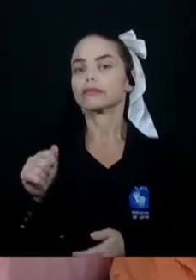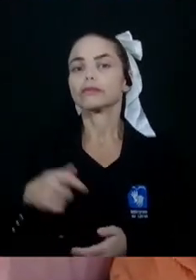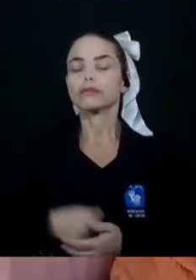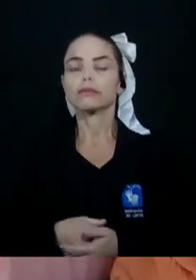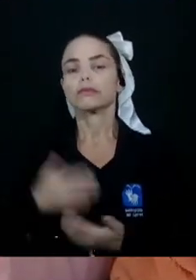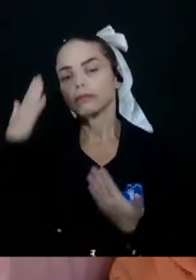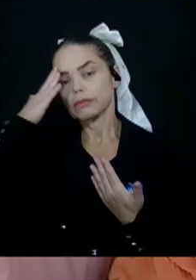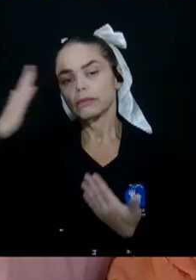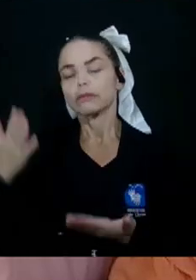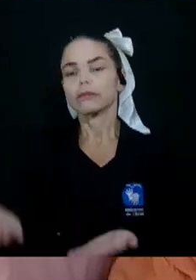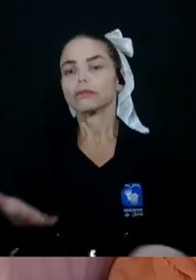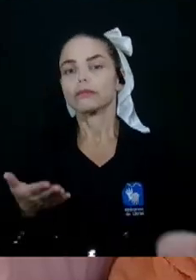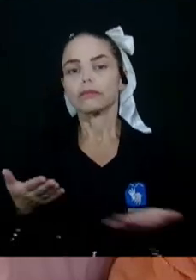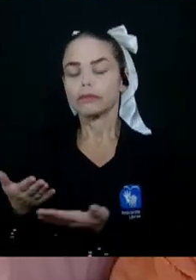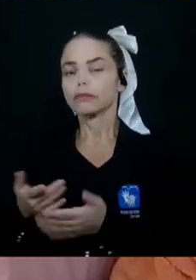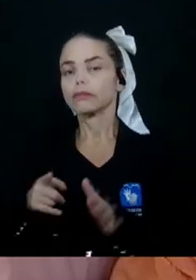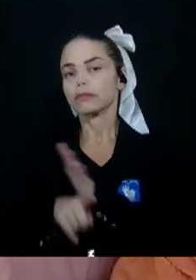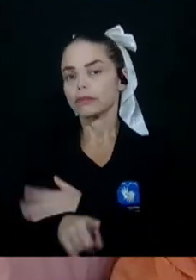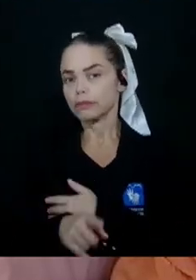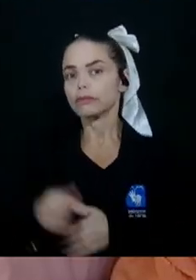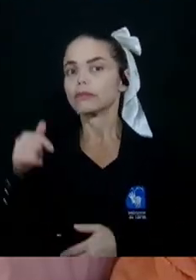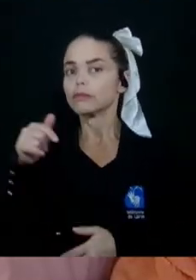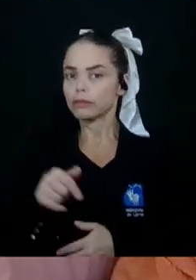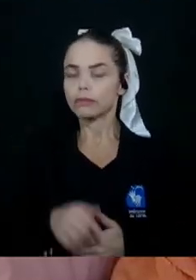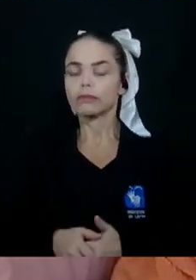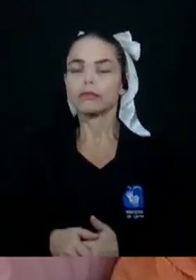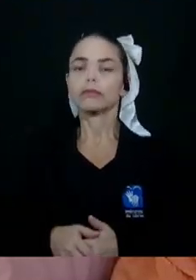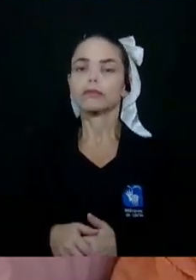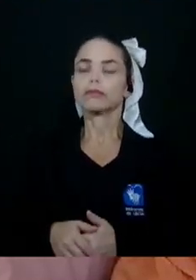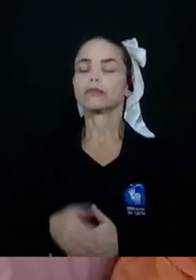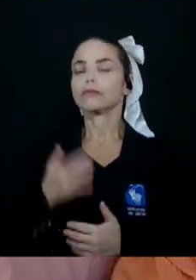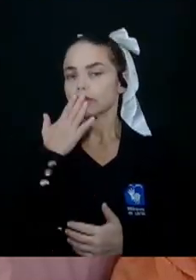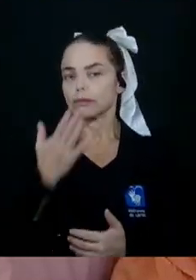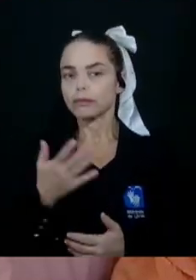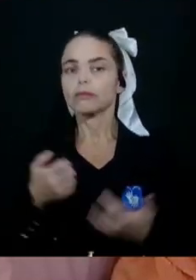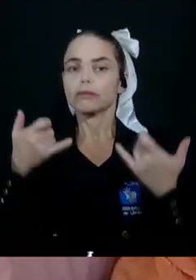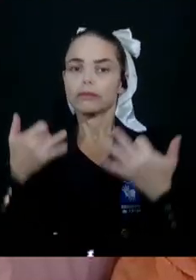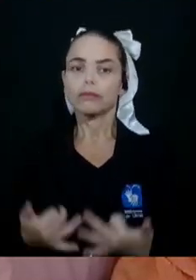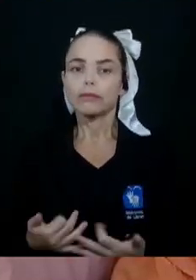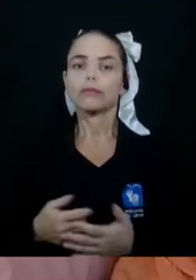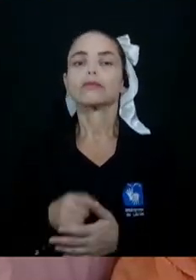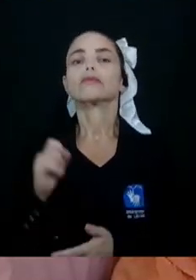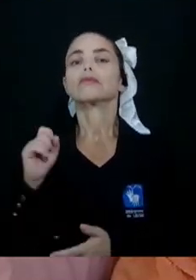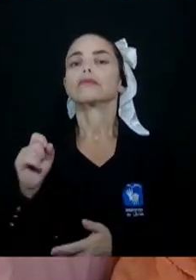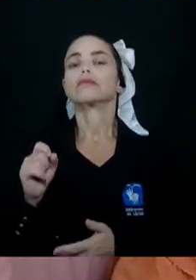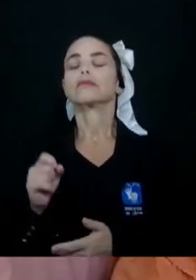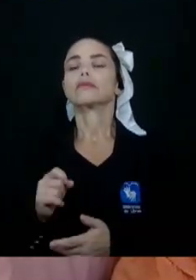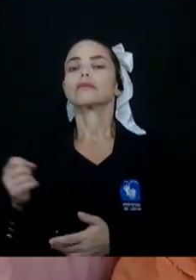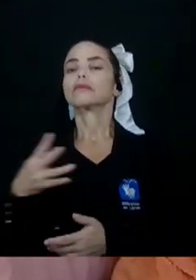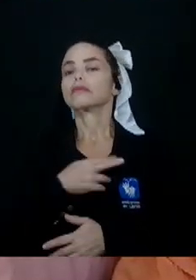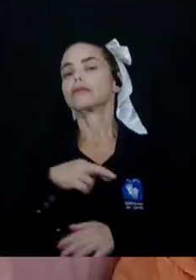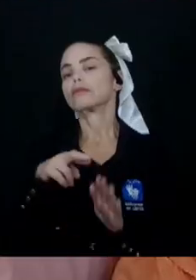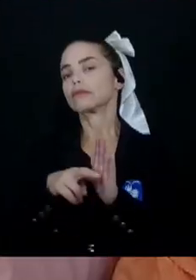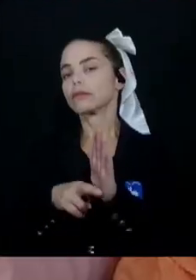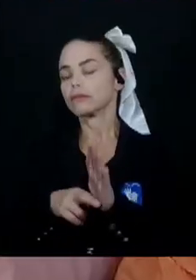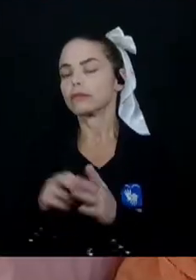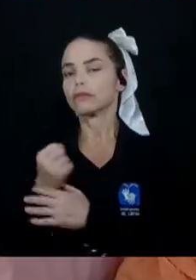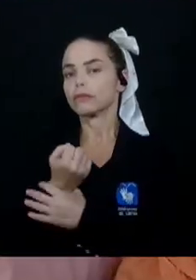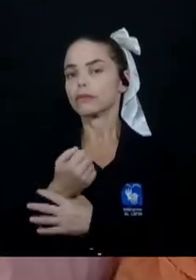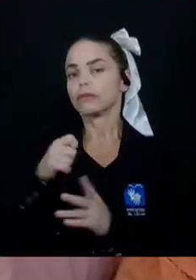primeira pergunta que eu vou fazer para você, pedir para nos explicar o que são essas novas regras de segurança do Pix.